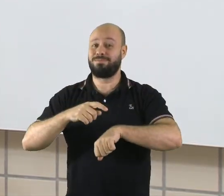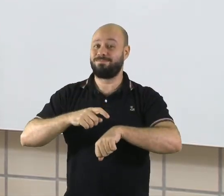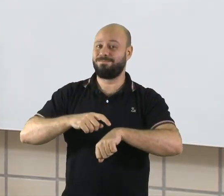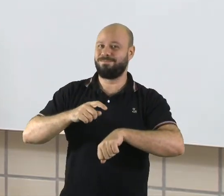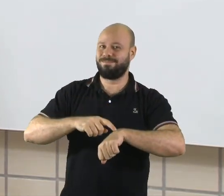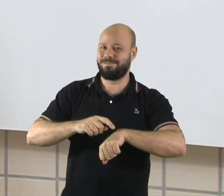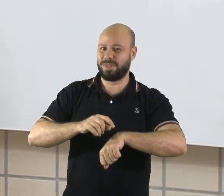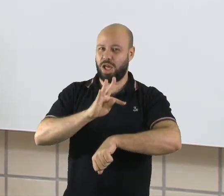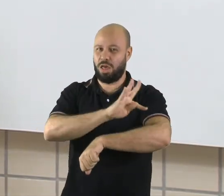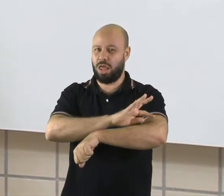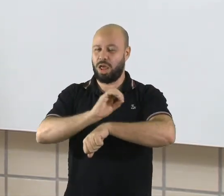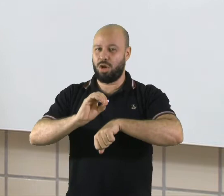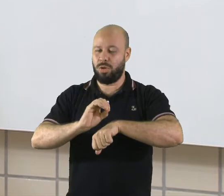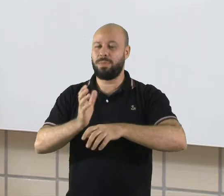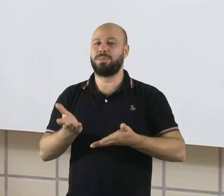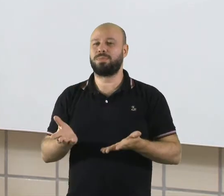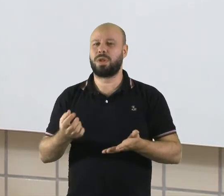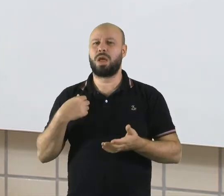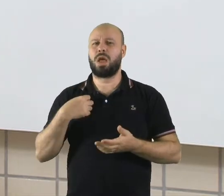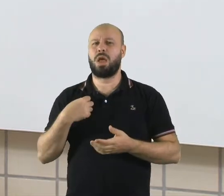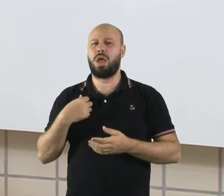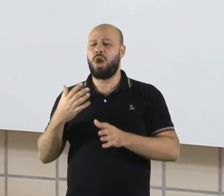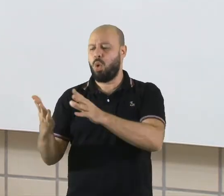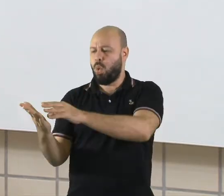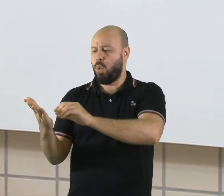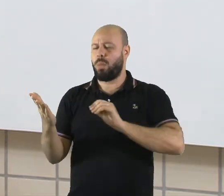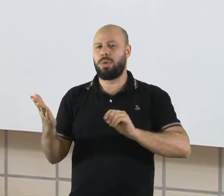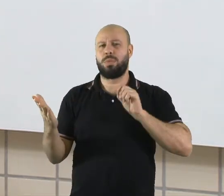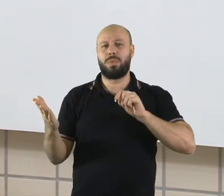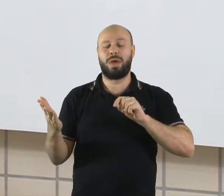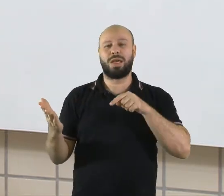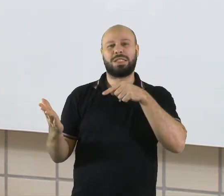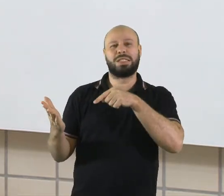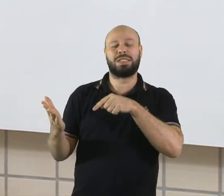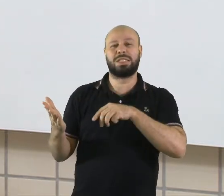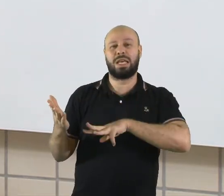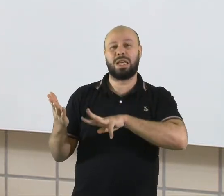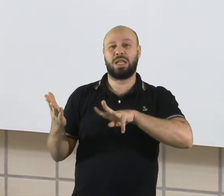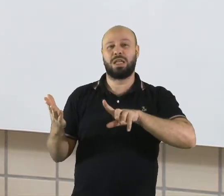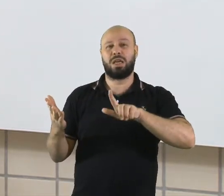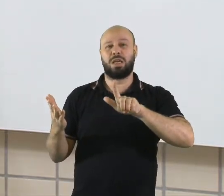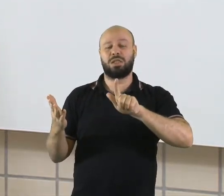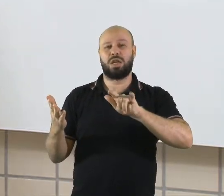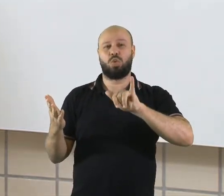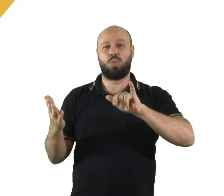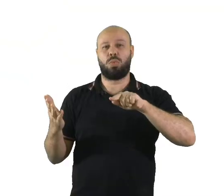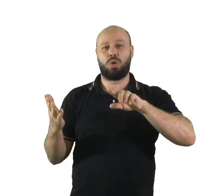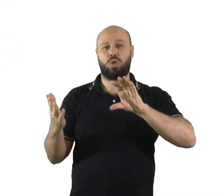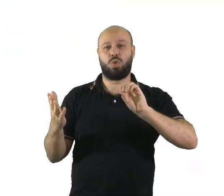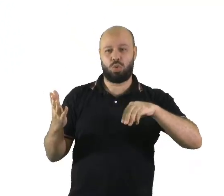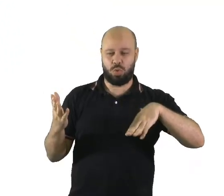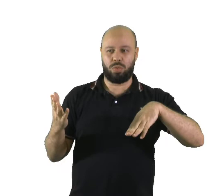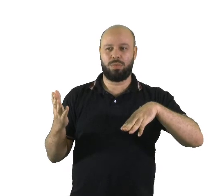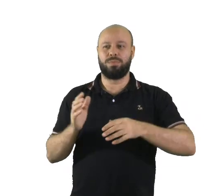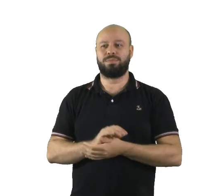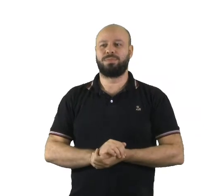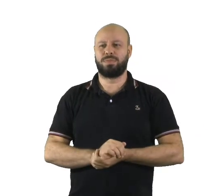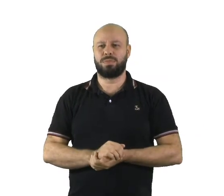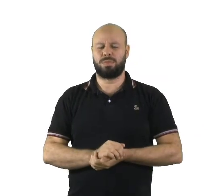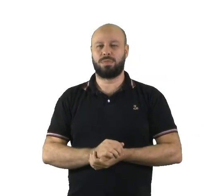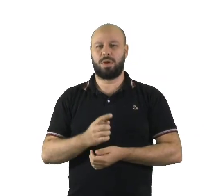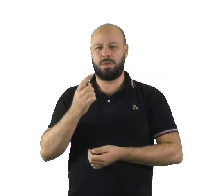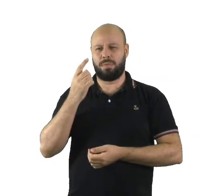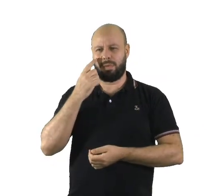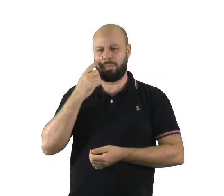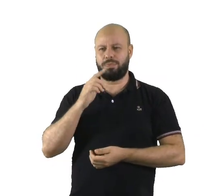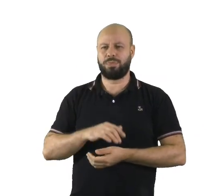do Tocantins, eu retirei do site do G1.com. Vamos acompanhar comigo? Do Pequi,